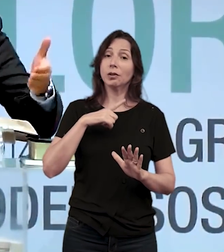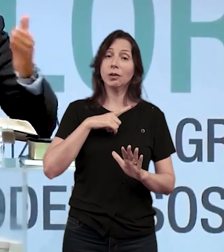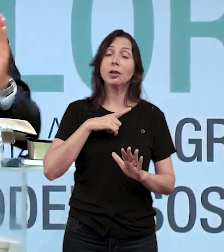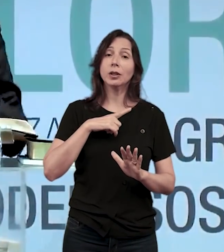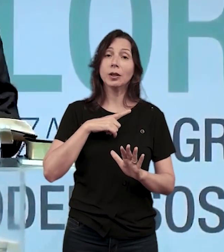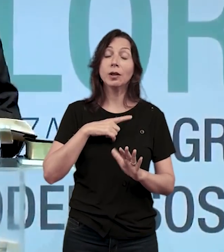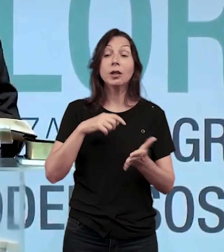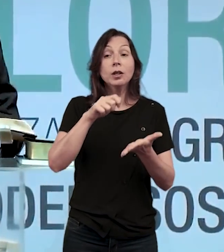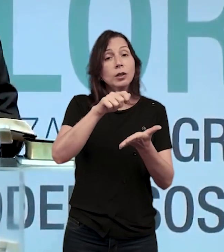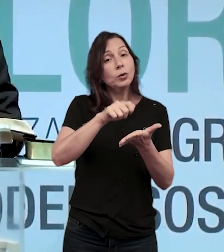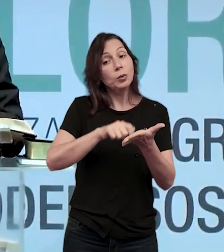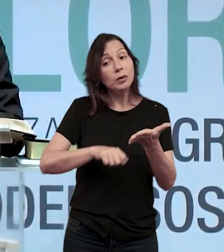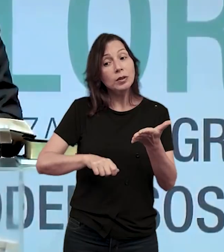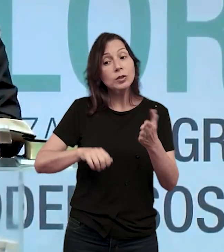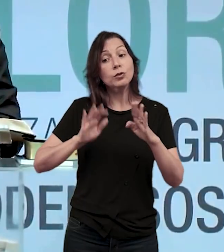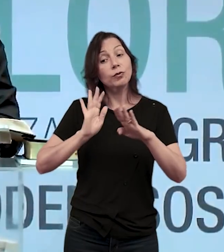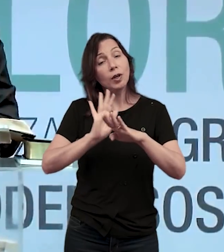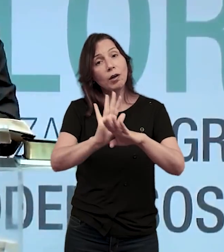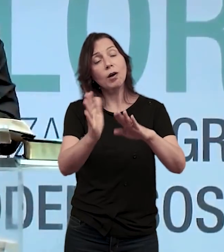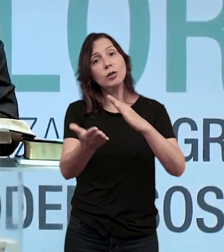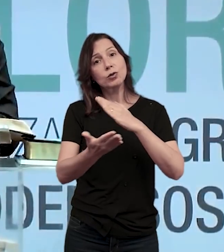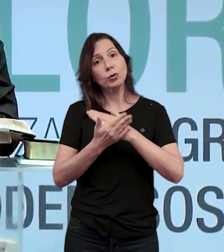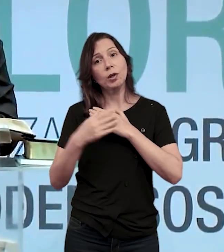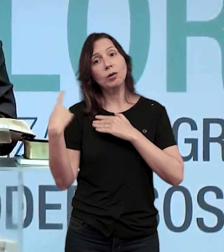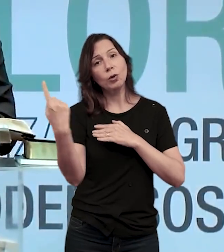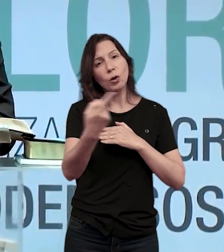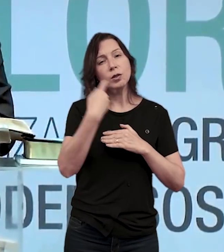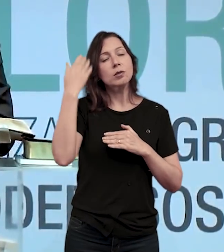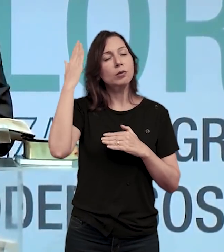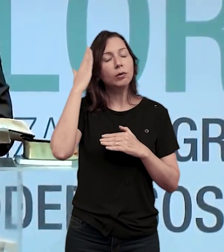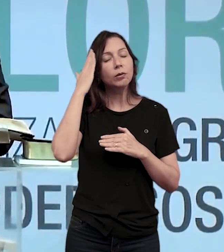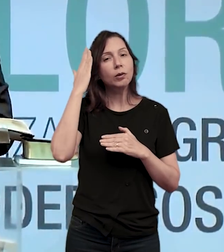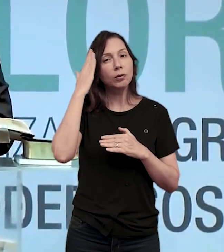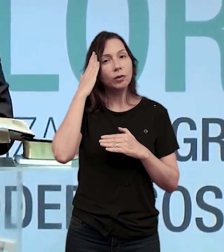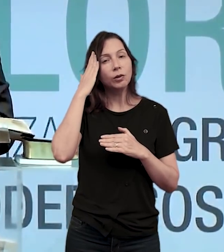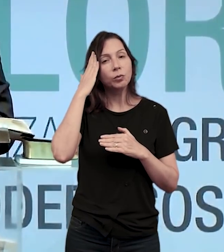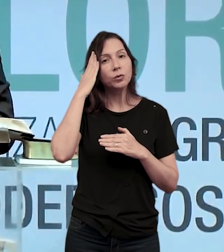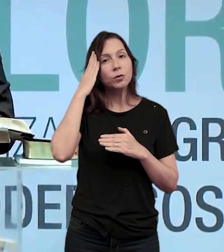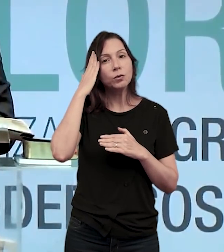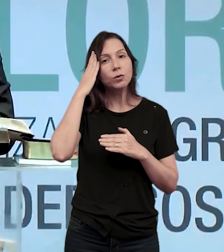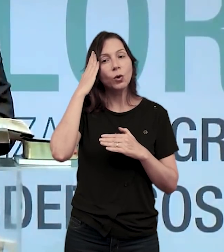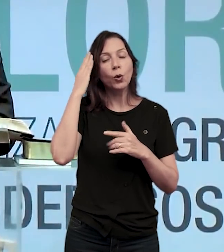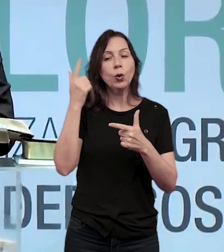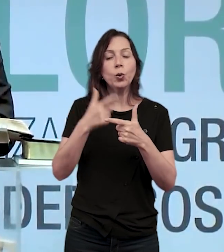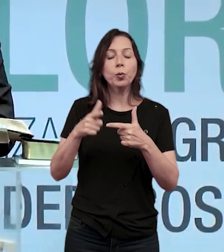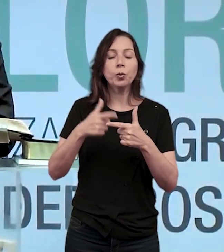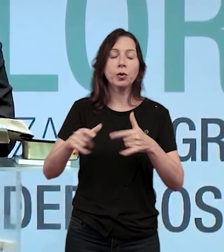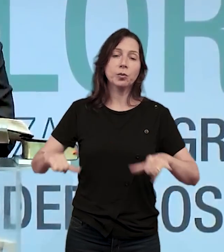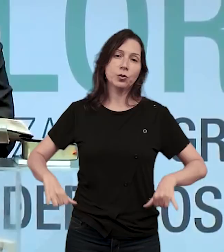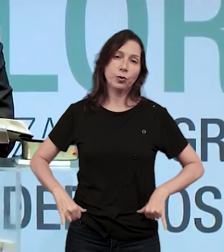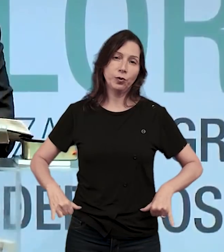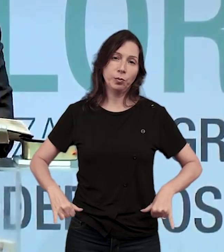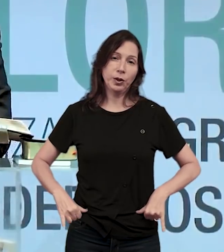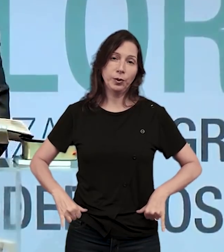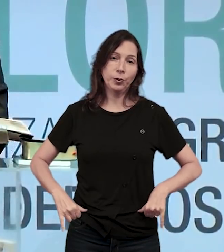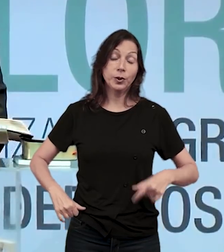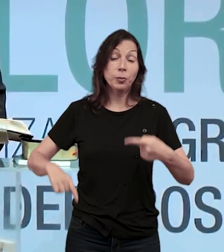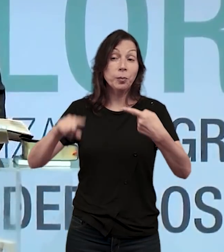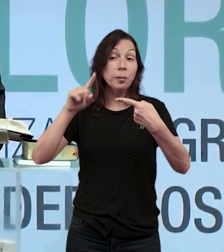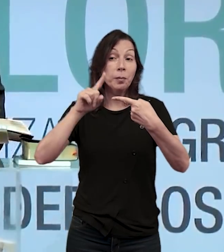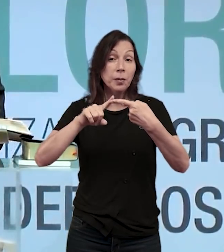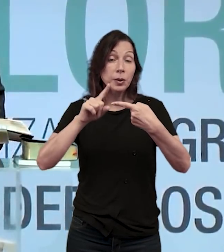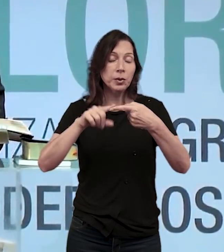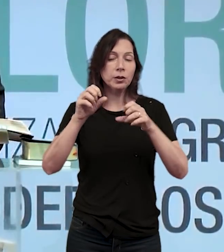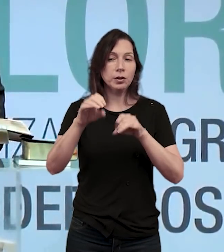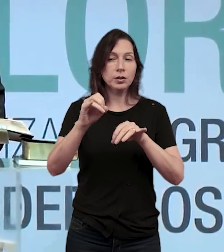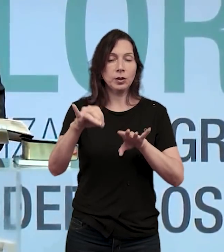e esse texto vai nos ajudar a entender algumas coisas. Primeira lição: Deus não desperdiça sofrimento na vida de seus